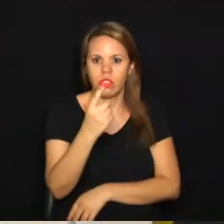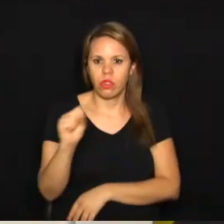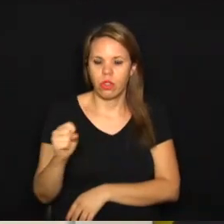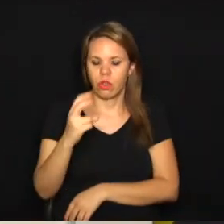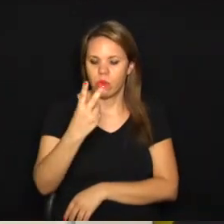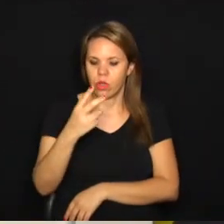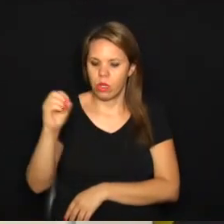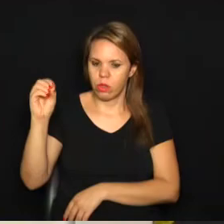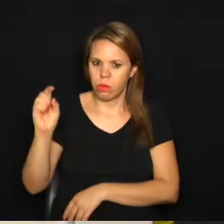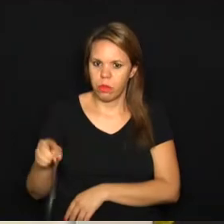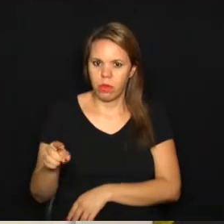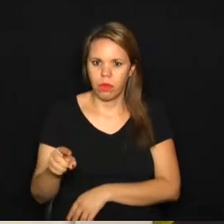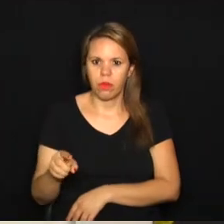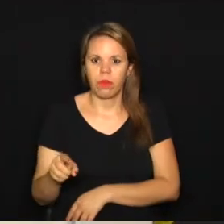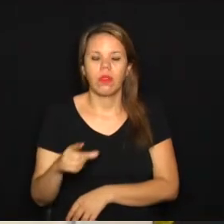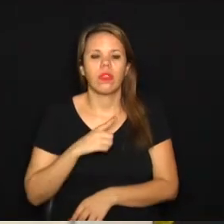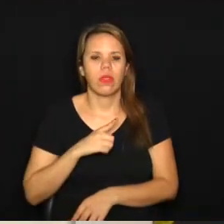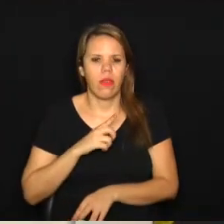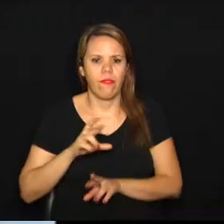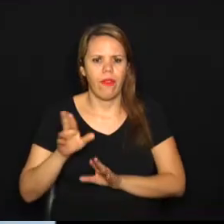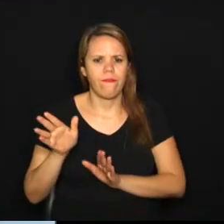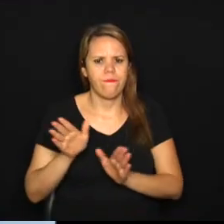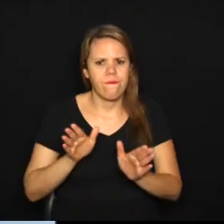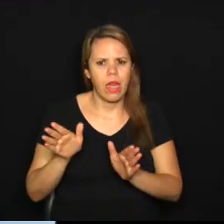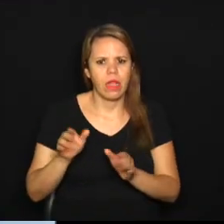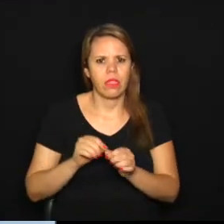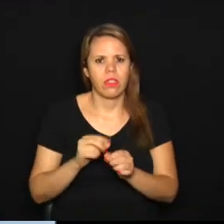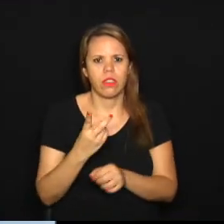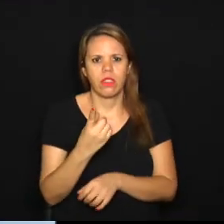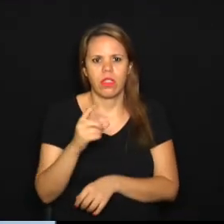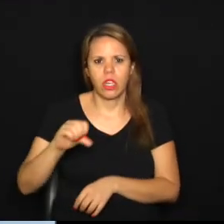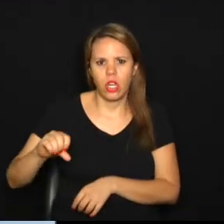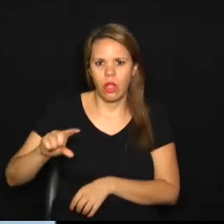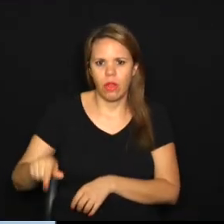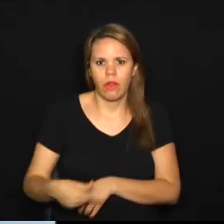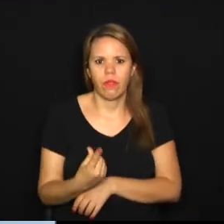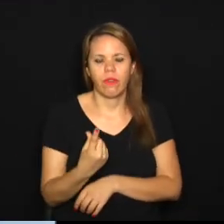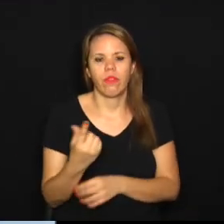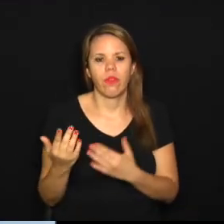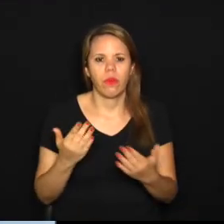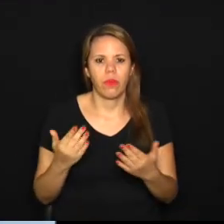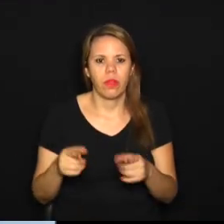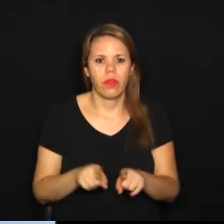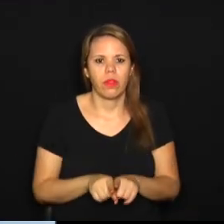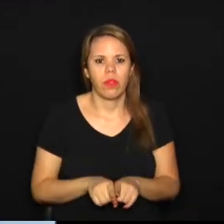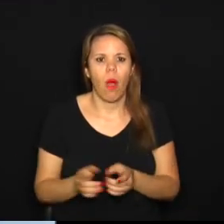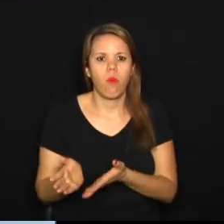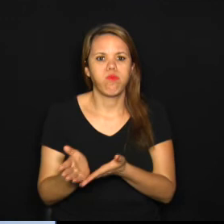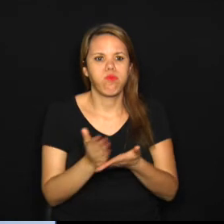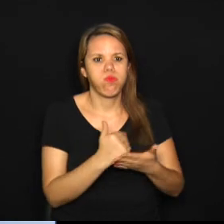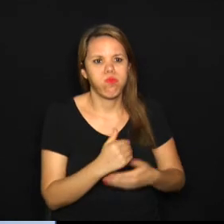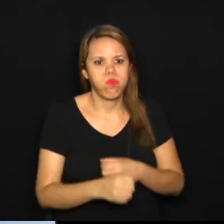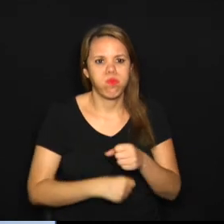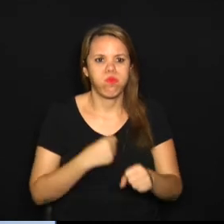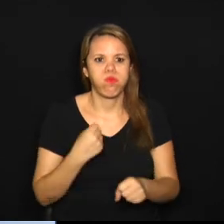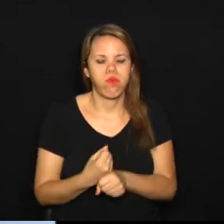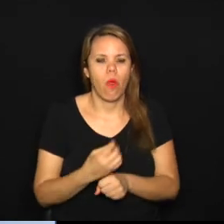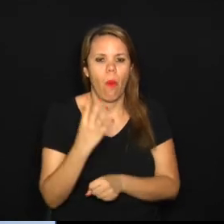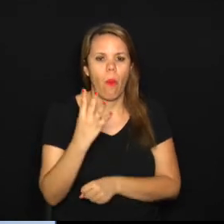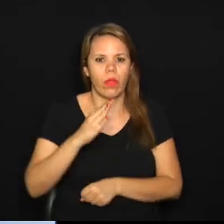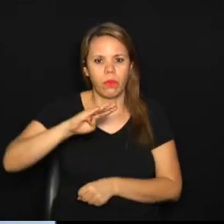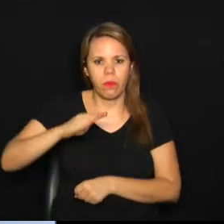5.818.200.000. Teve uma variação de 19,3% em relação a 2018, quando arrecadamos, naquele ano,